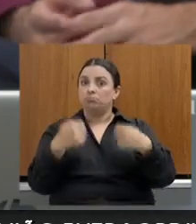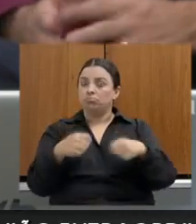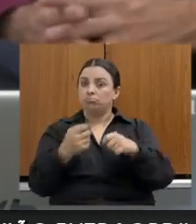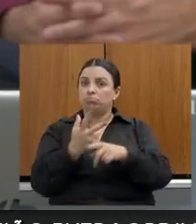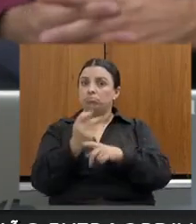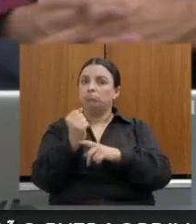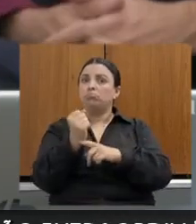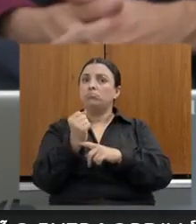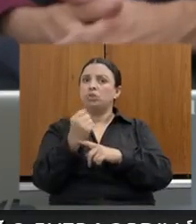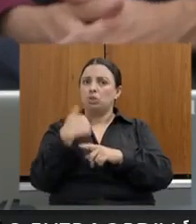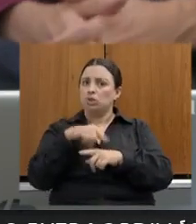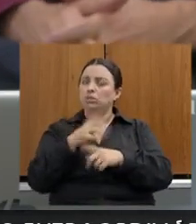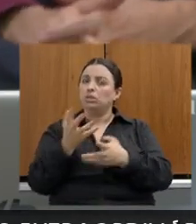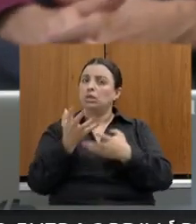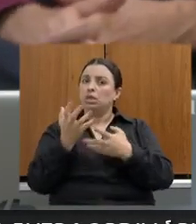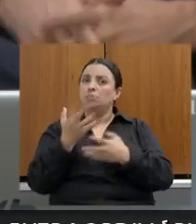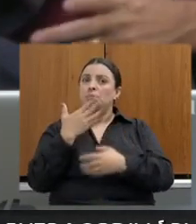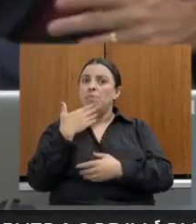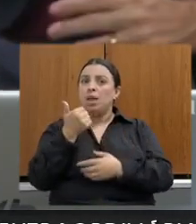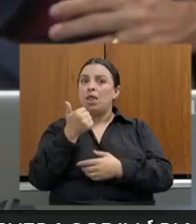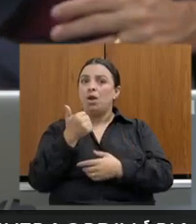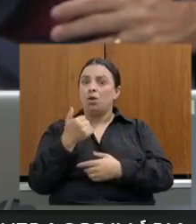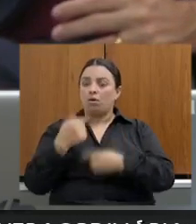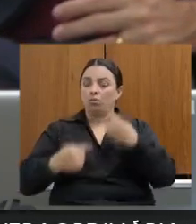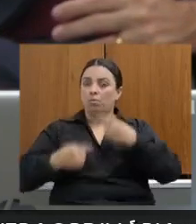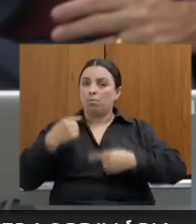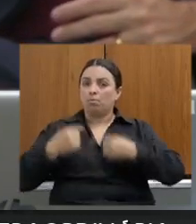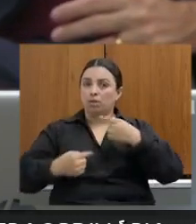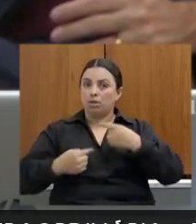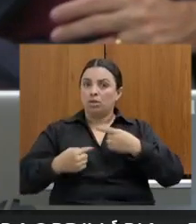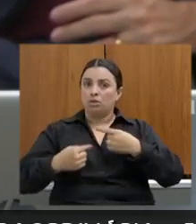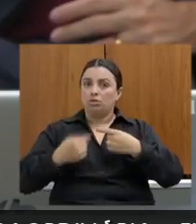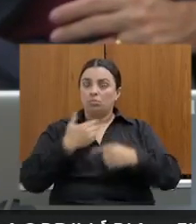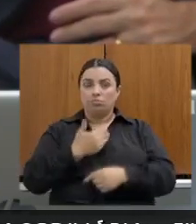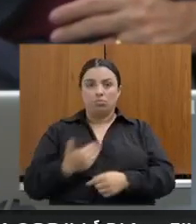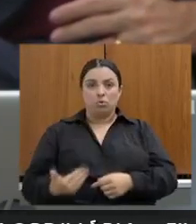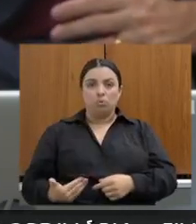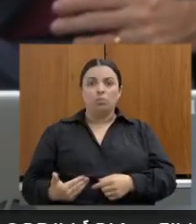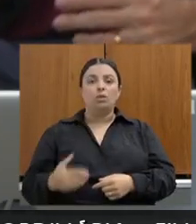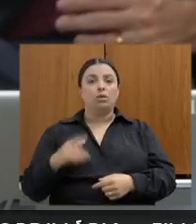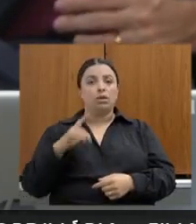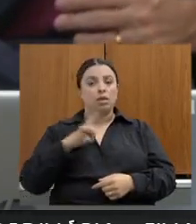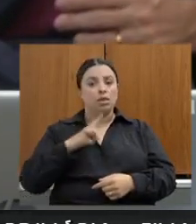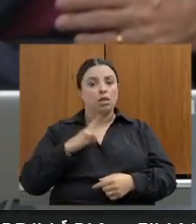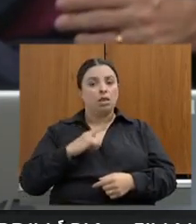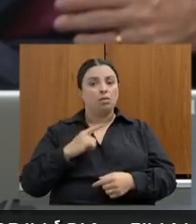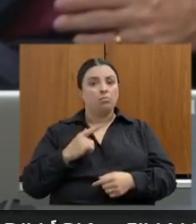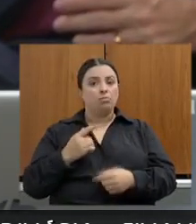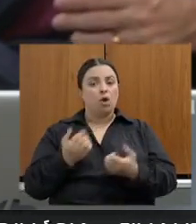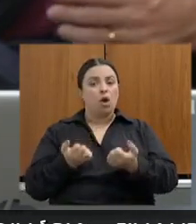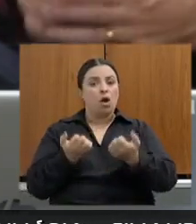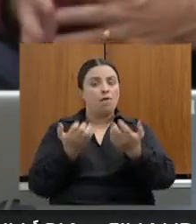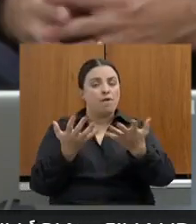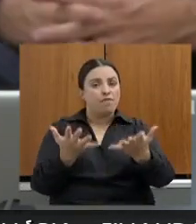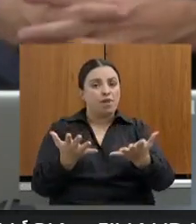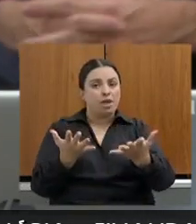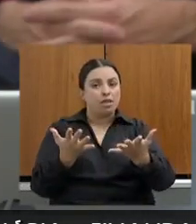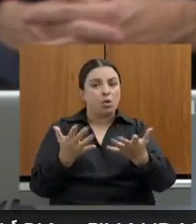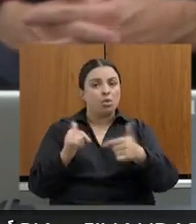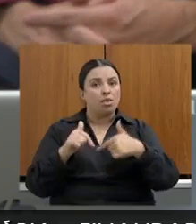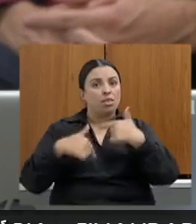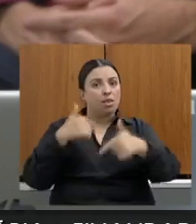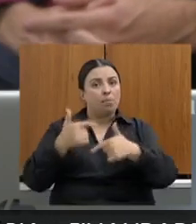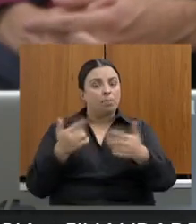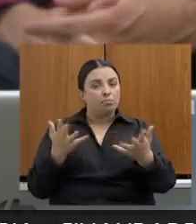nós queremos o melhor nós queremos uma política pública que seja levada a efeito para quem paga a conta e quem